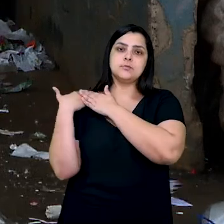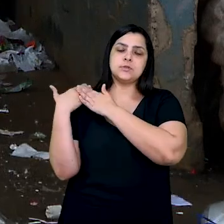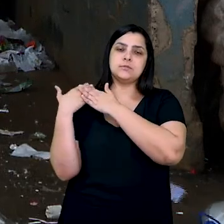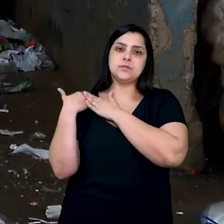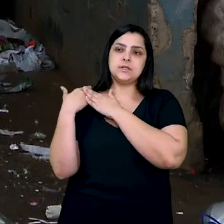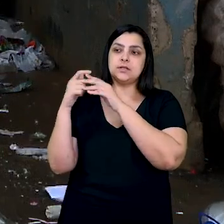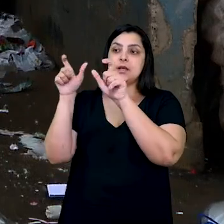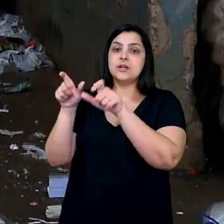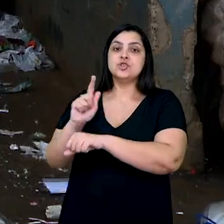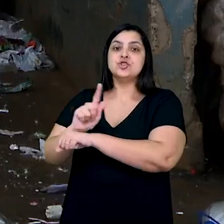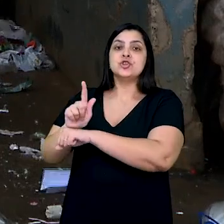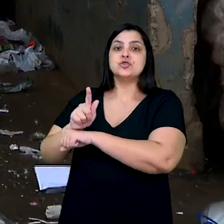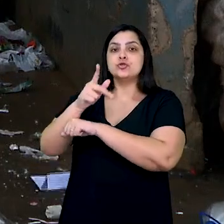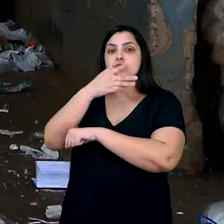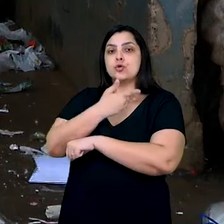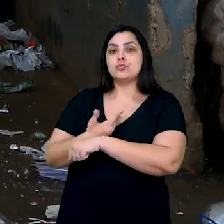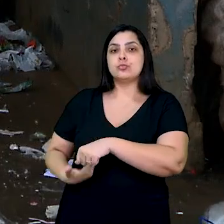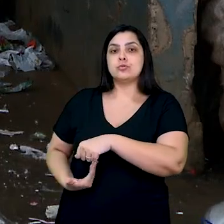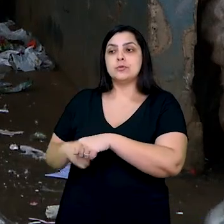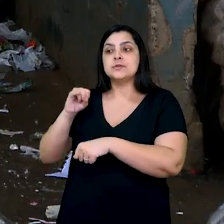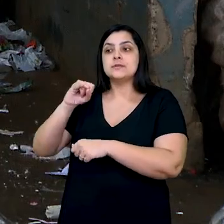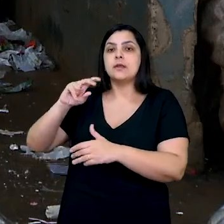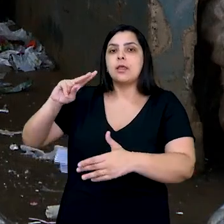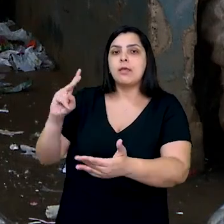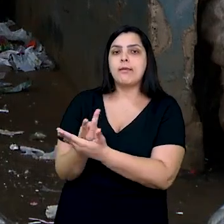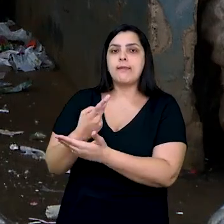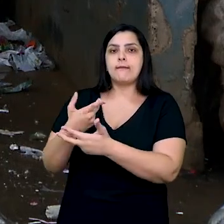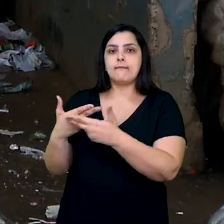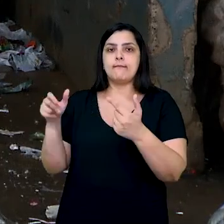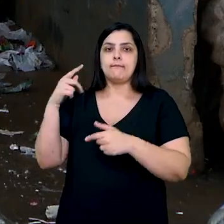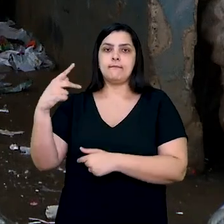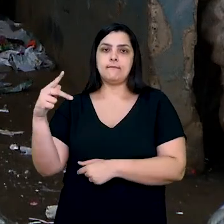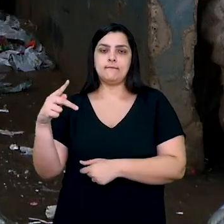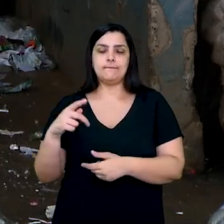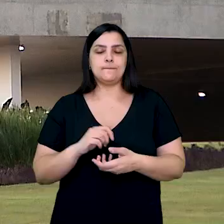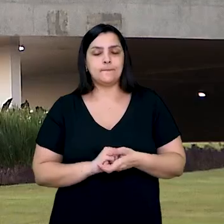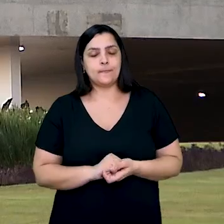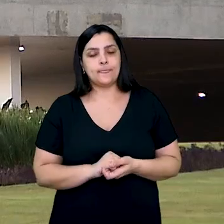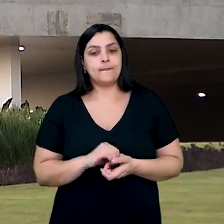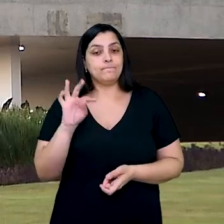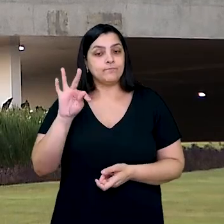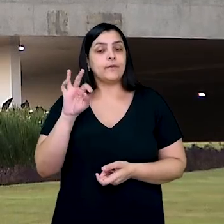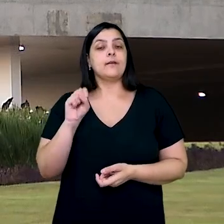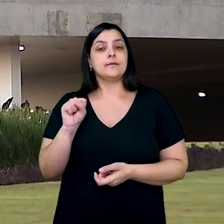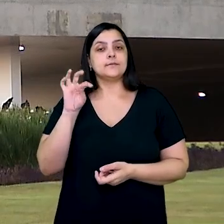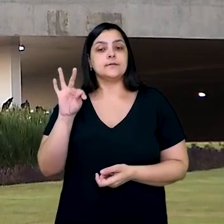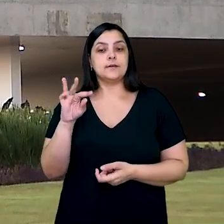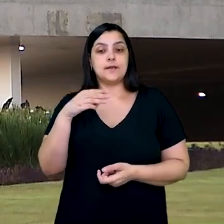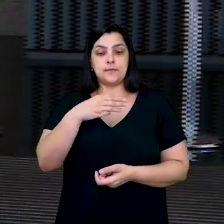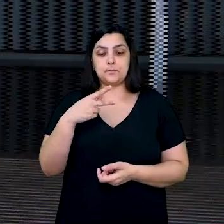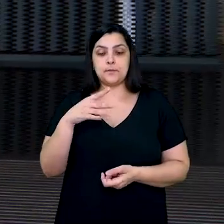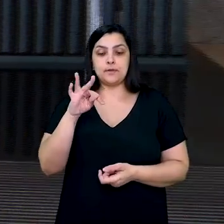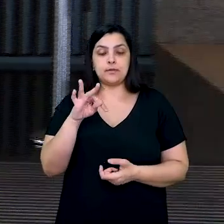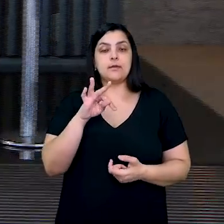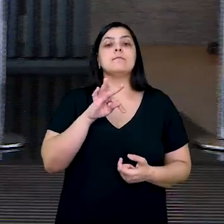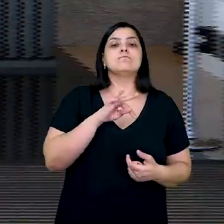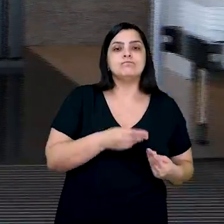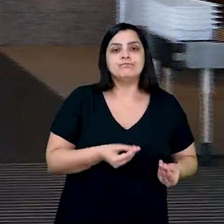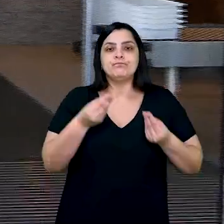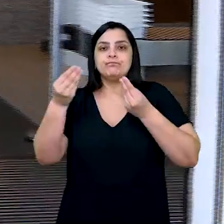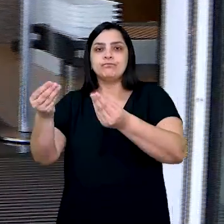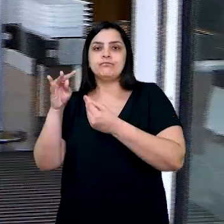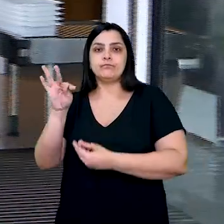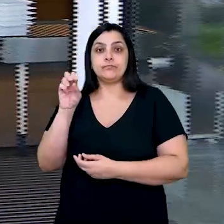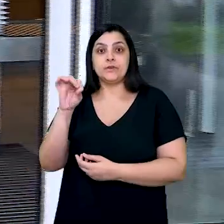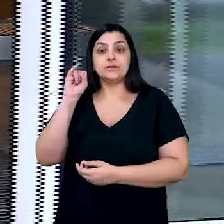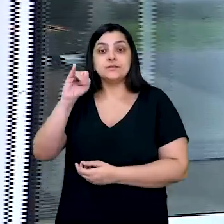a responsabilização do gestor público por atos cometidos na função. O caso chegou ao TST. O MPT